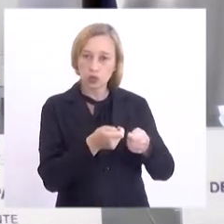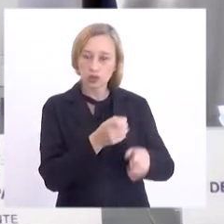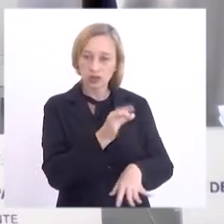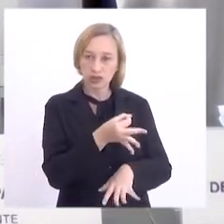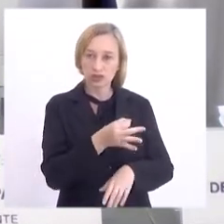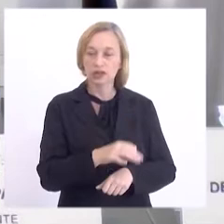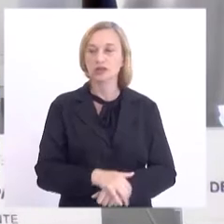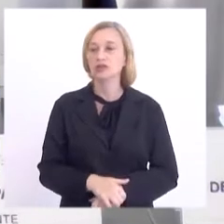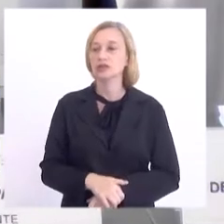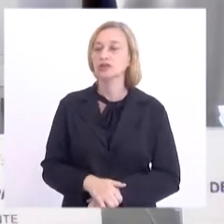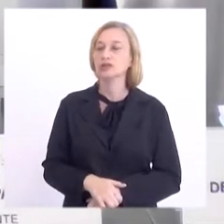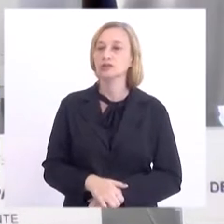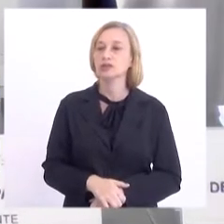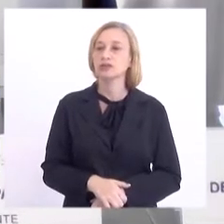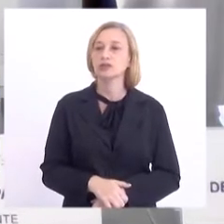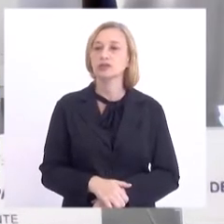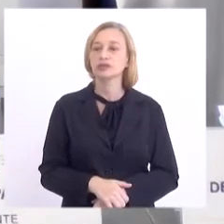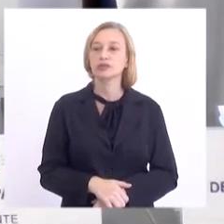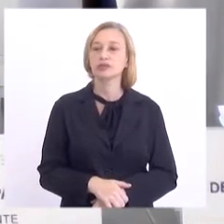e